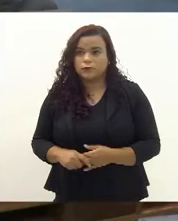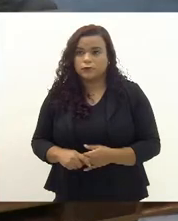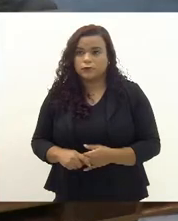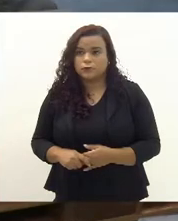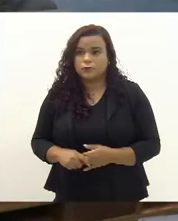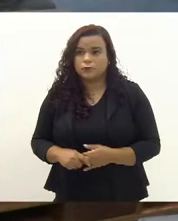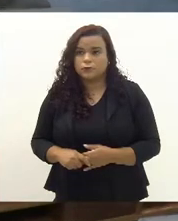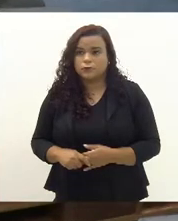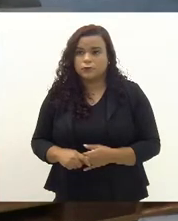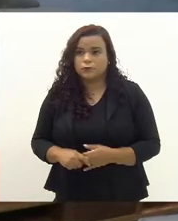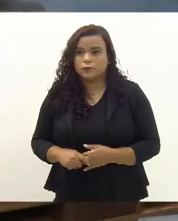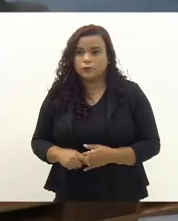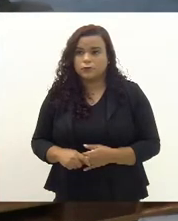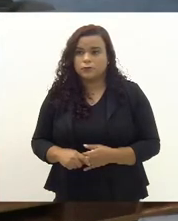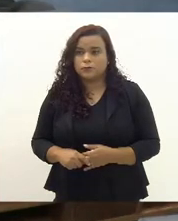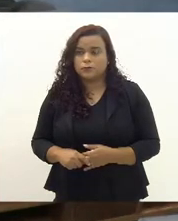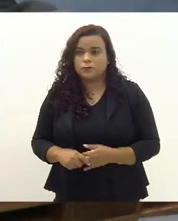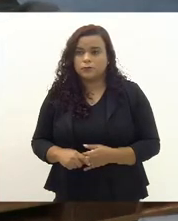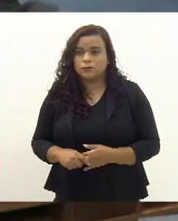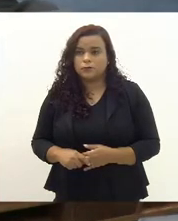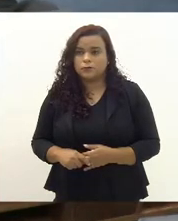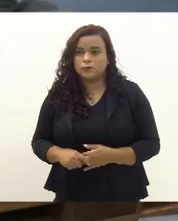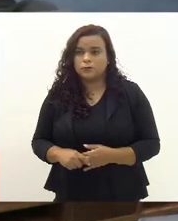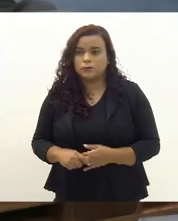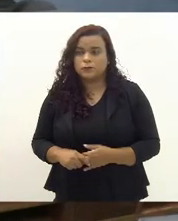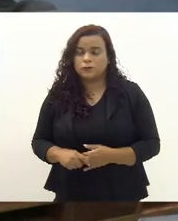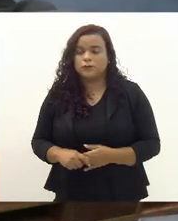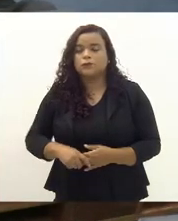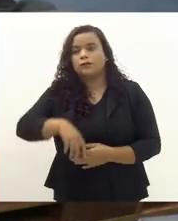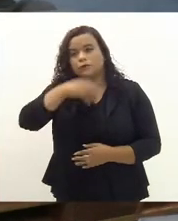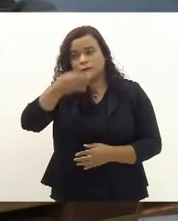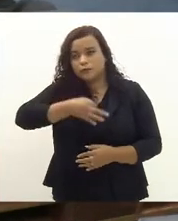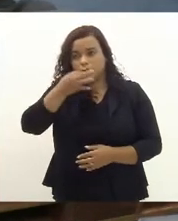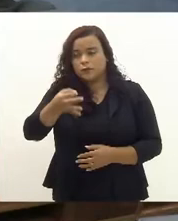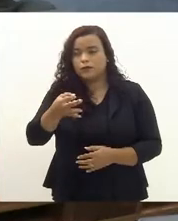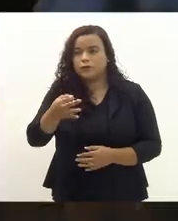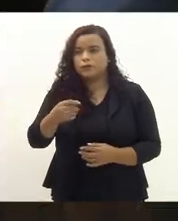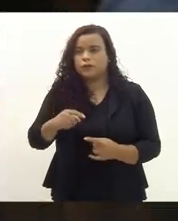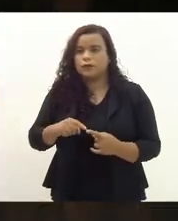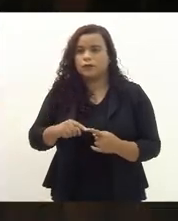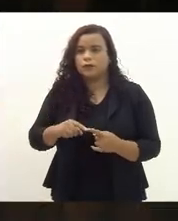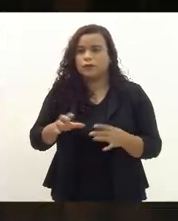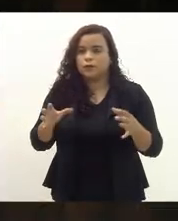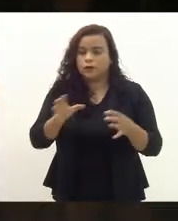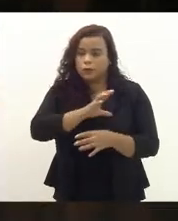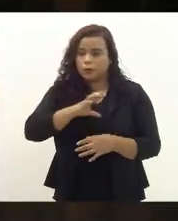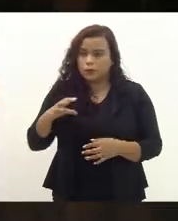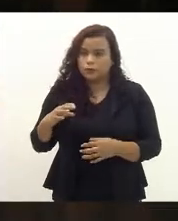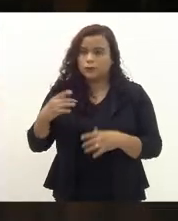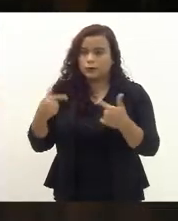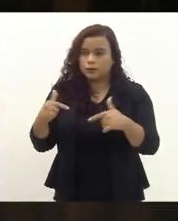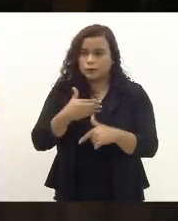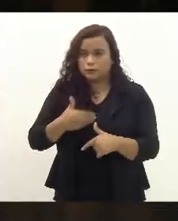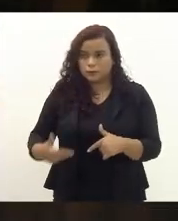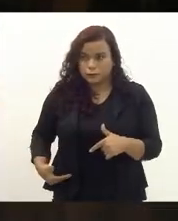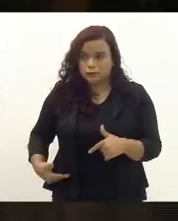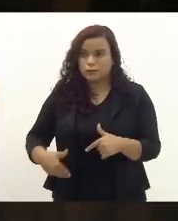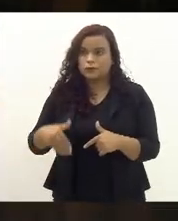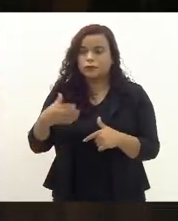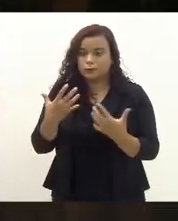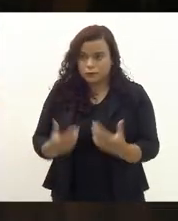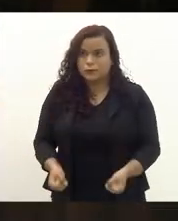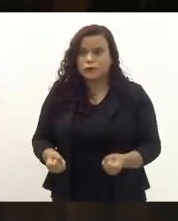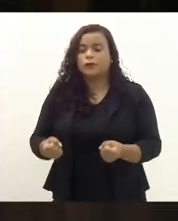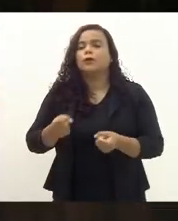e eu nem vi não vi os pareceres da comissão de servidores pouco favoráveis combate à discriminação